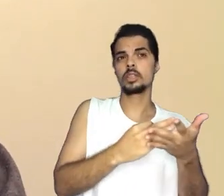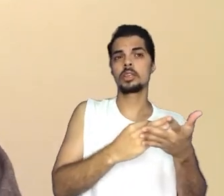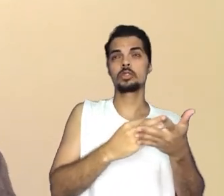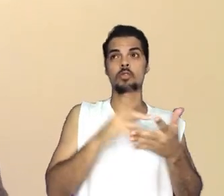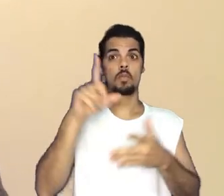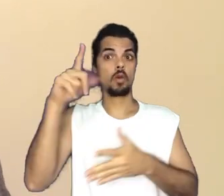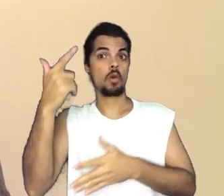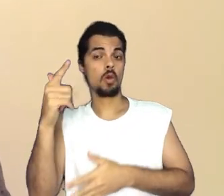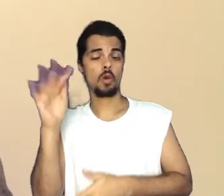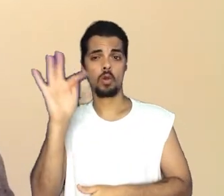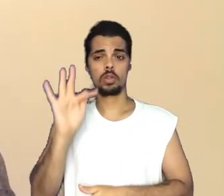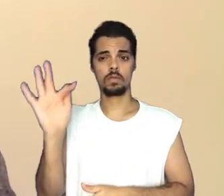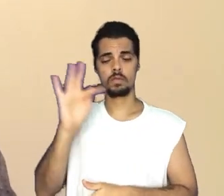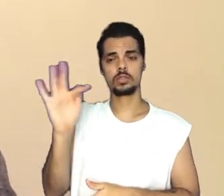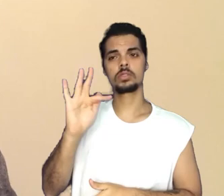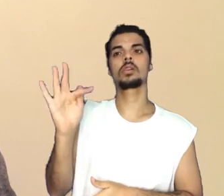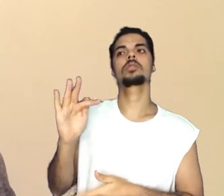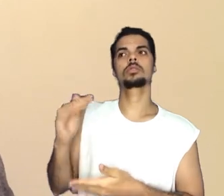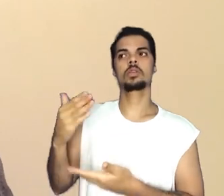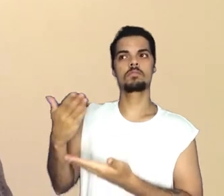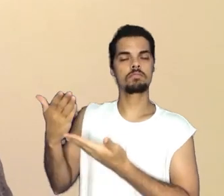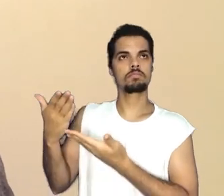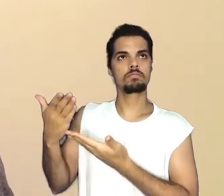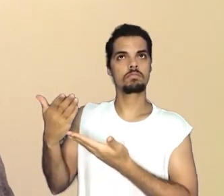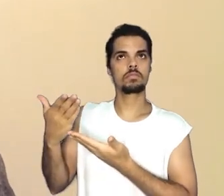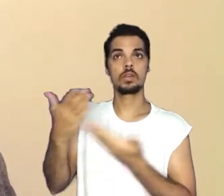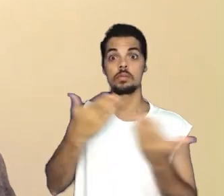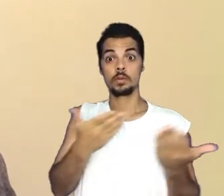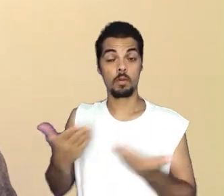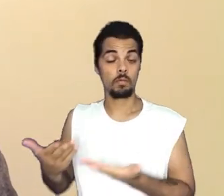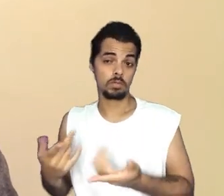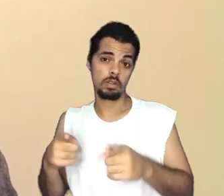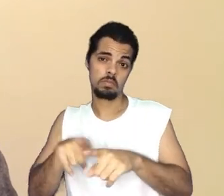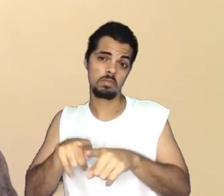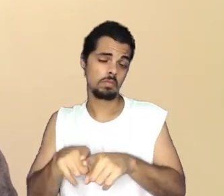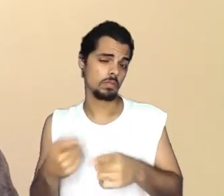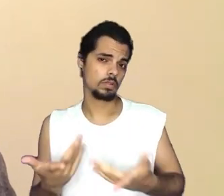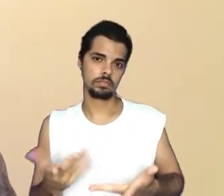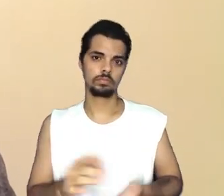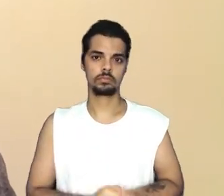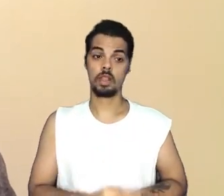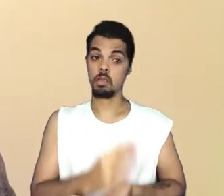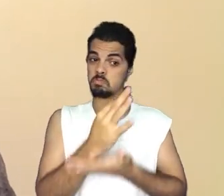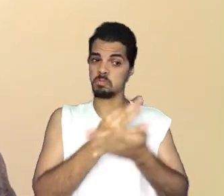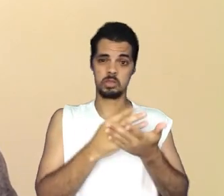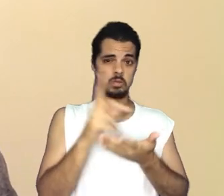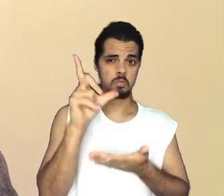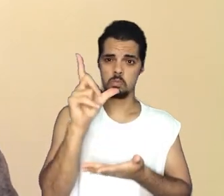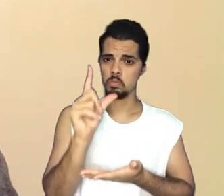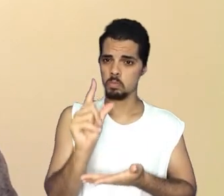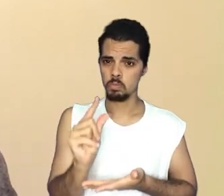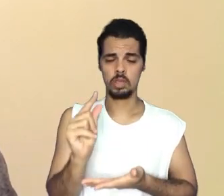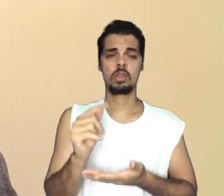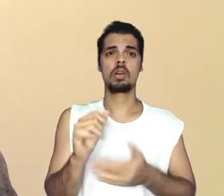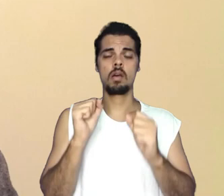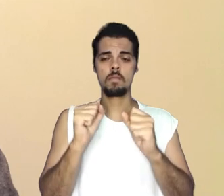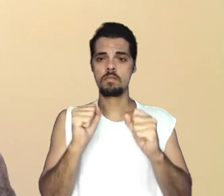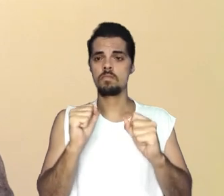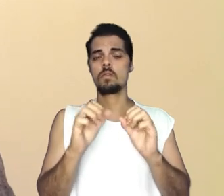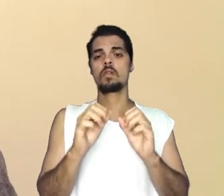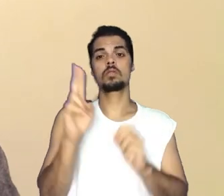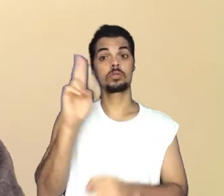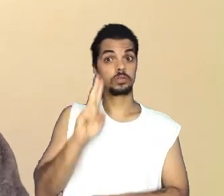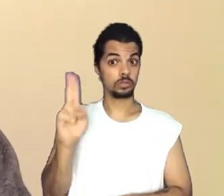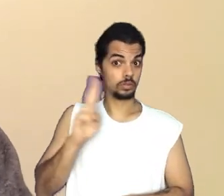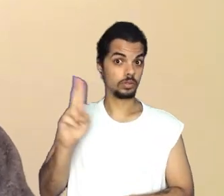da Universidade Federal de São Paulo. O texto é um texto bem curto. Ele pode ser utilizado na sala de